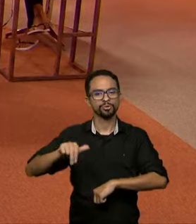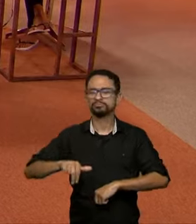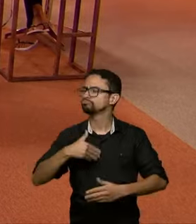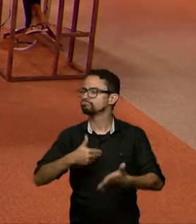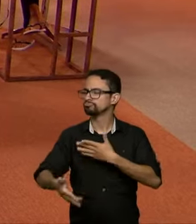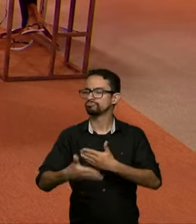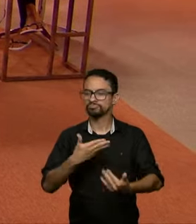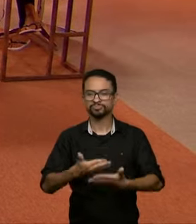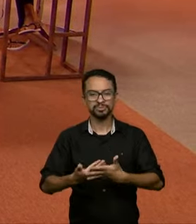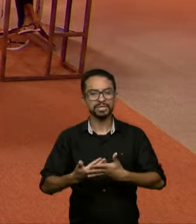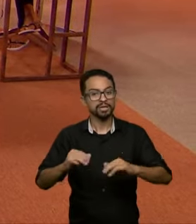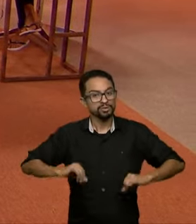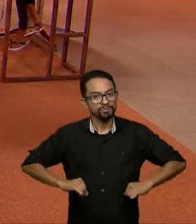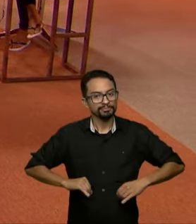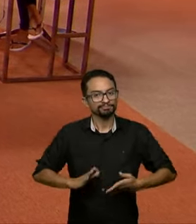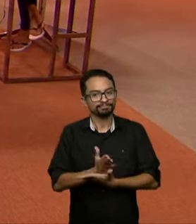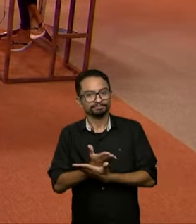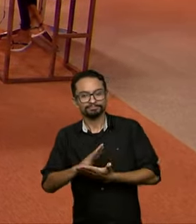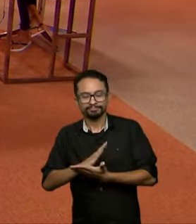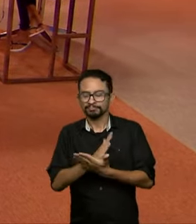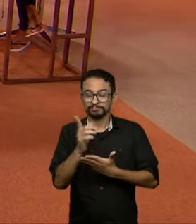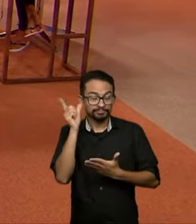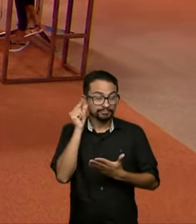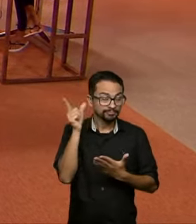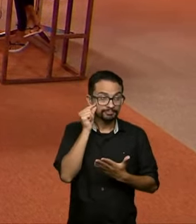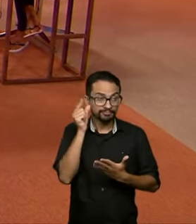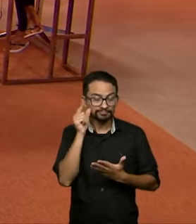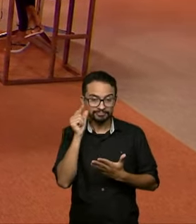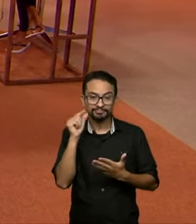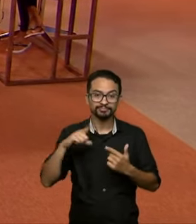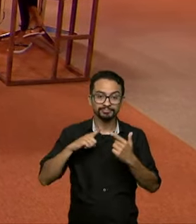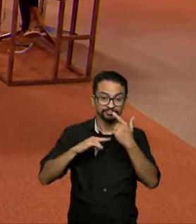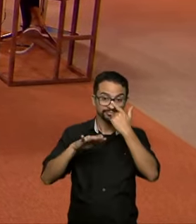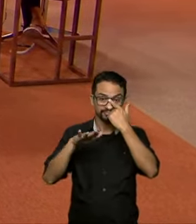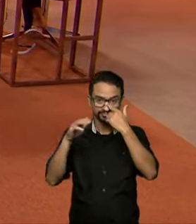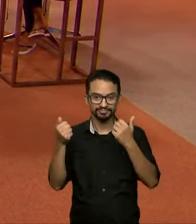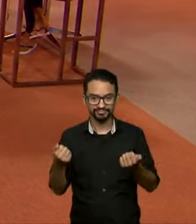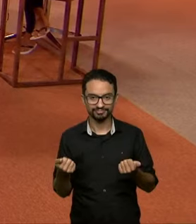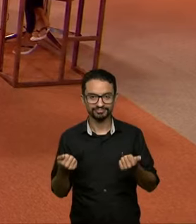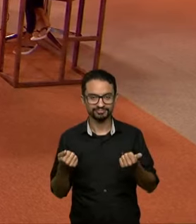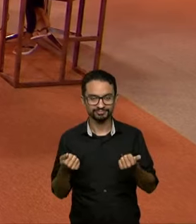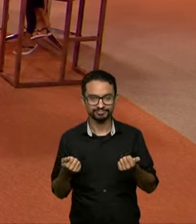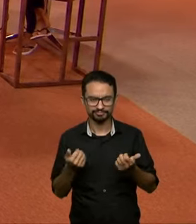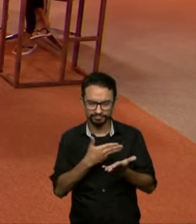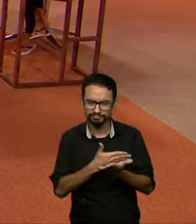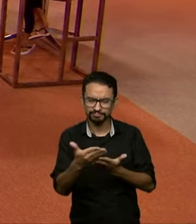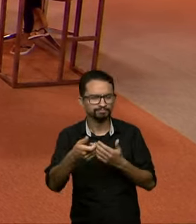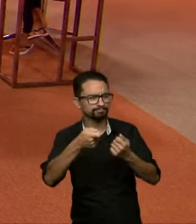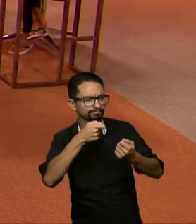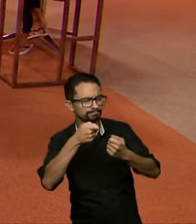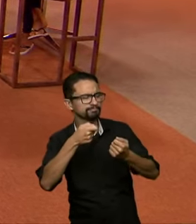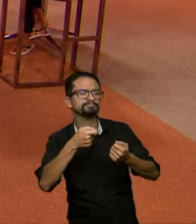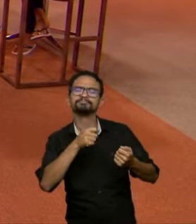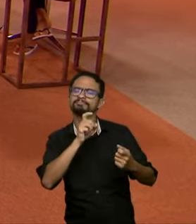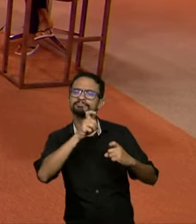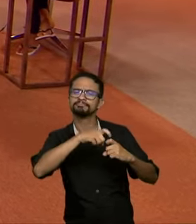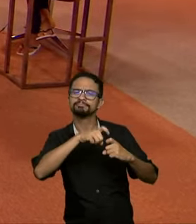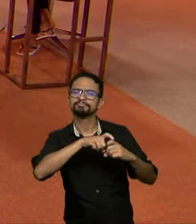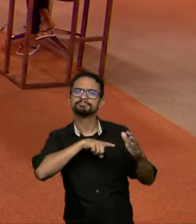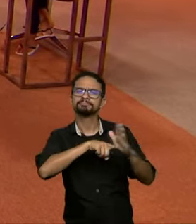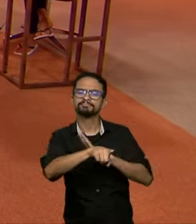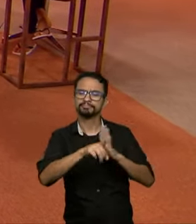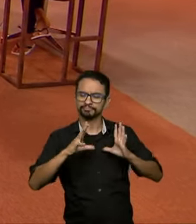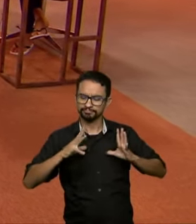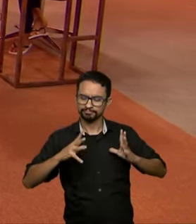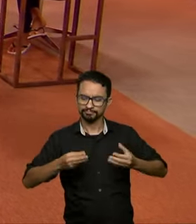sofro de insônia crônica. Mas a gente começou a falar no programa, quando a gente eu comecei a entrevistar você, doutora, sobre a higiene do